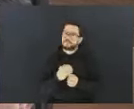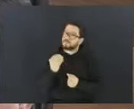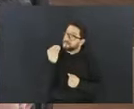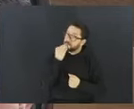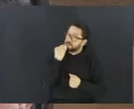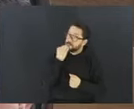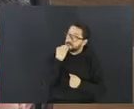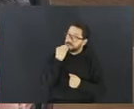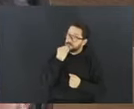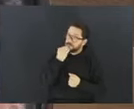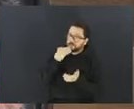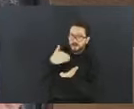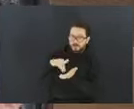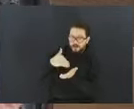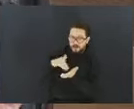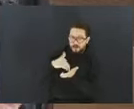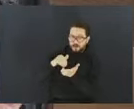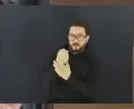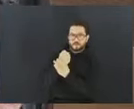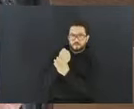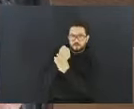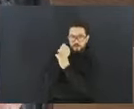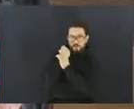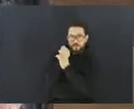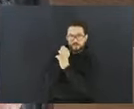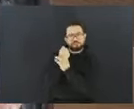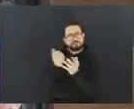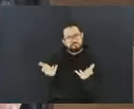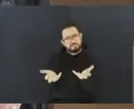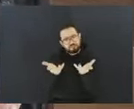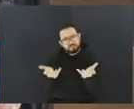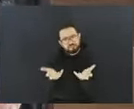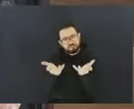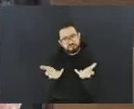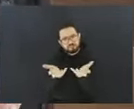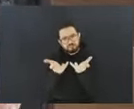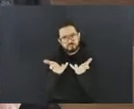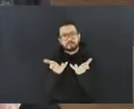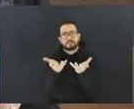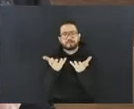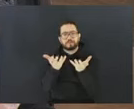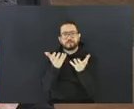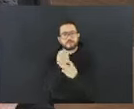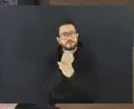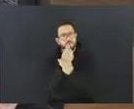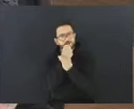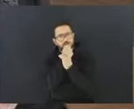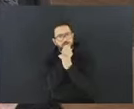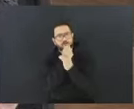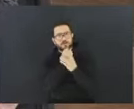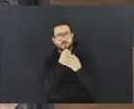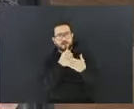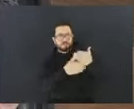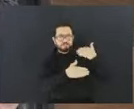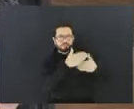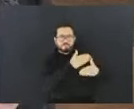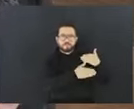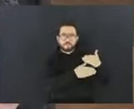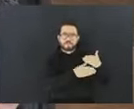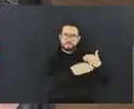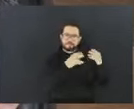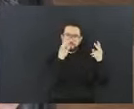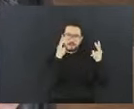voltar a investir na implantação dos módulos 30 policiais? 30 segundos. Como era feito anteriormente, em um passado não tão distante,